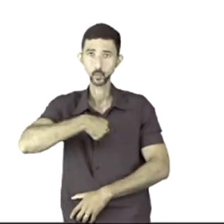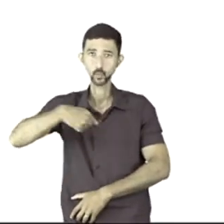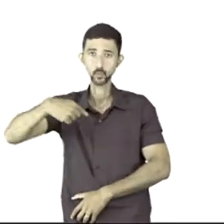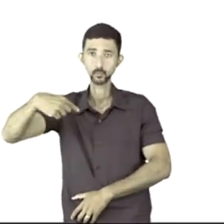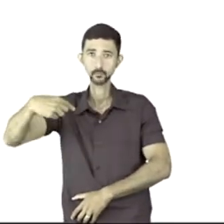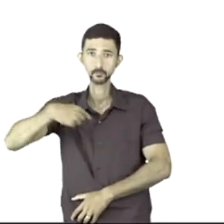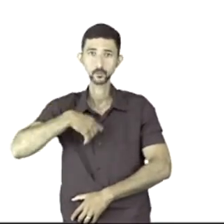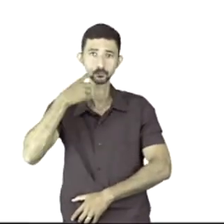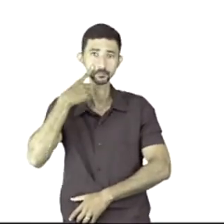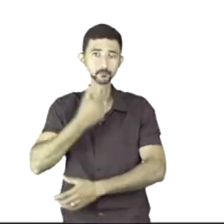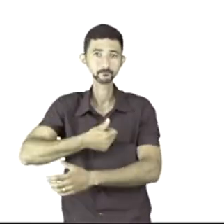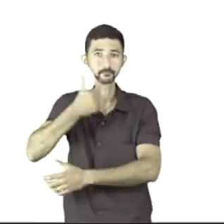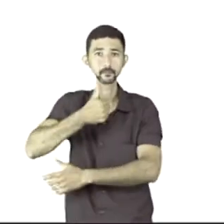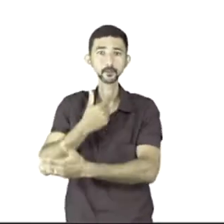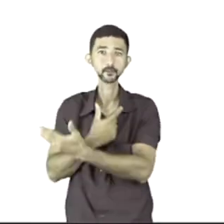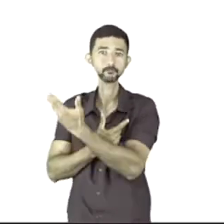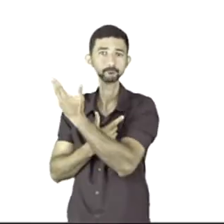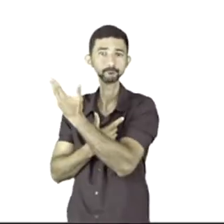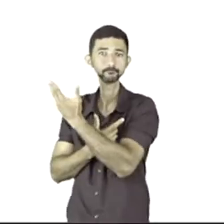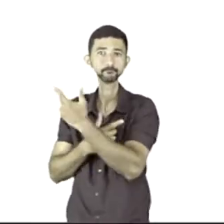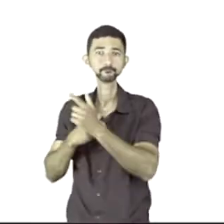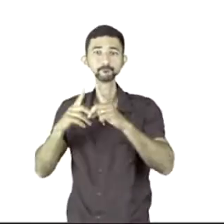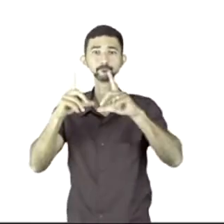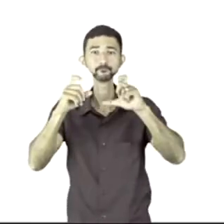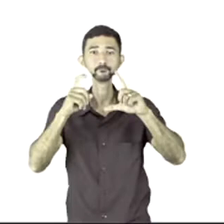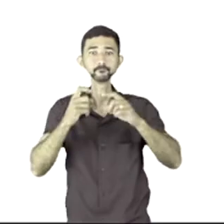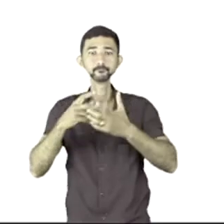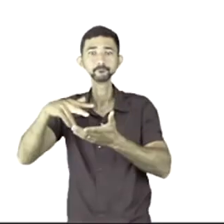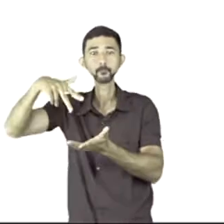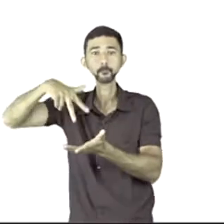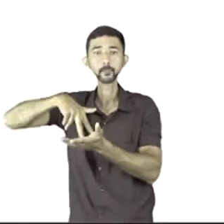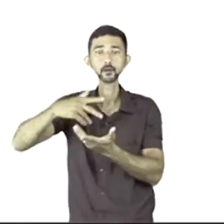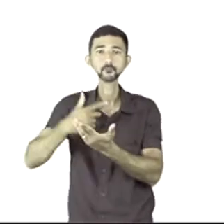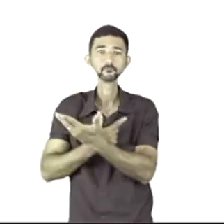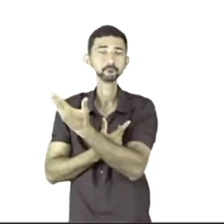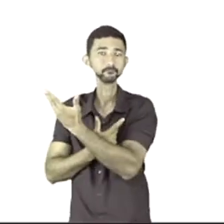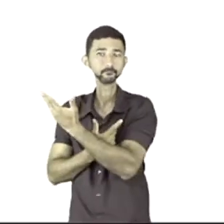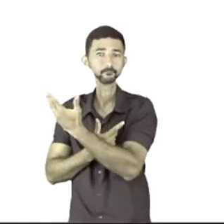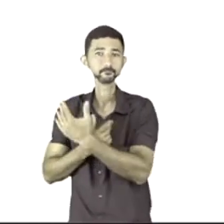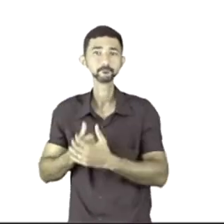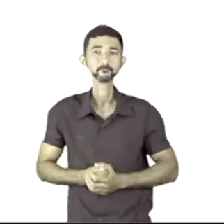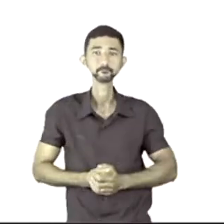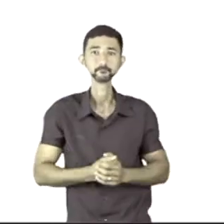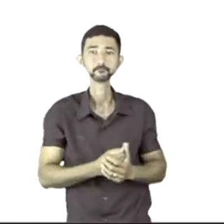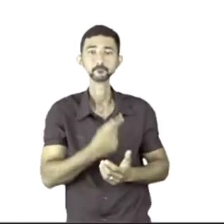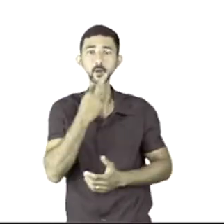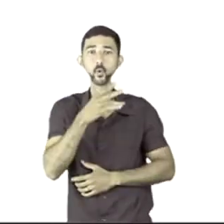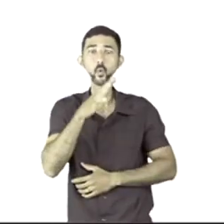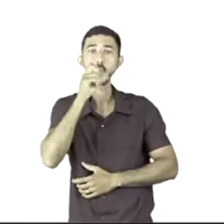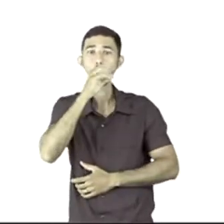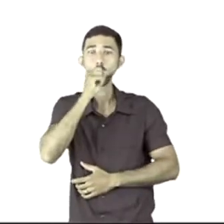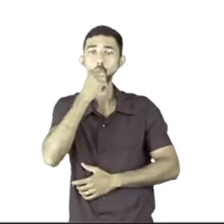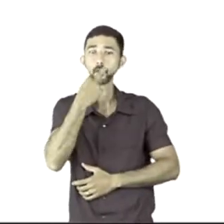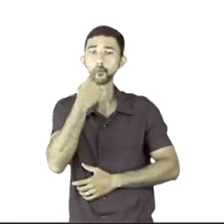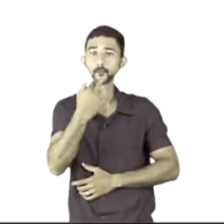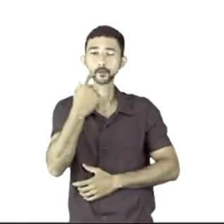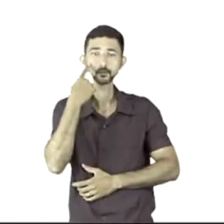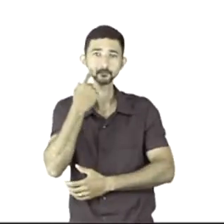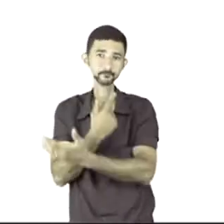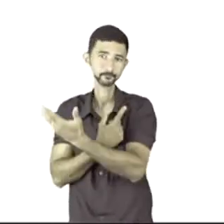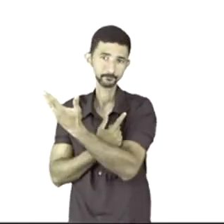vendo aí na primeira imagem do lado esquerdo, apenas a região do tronco colorida em